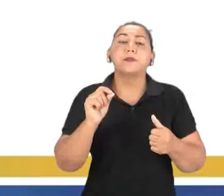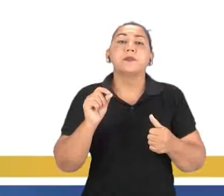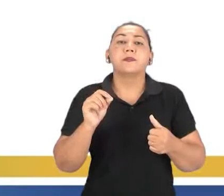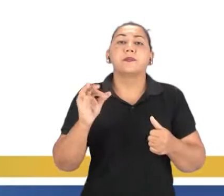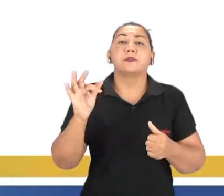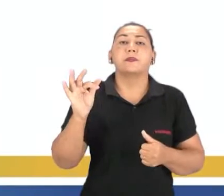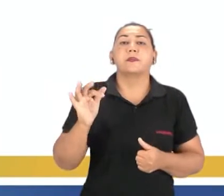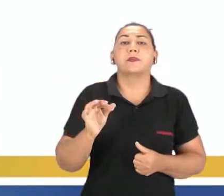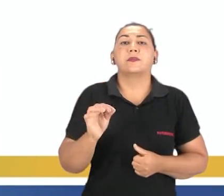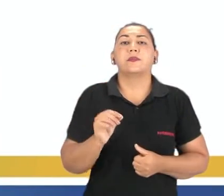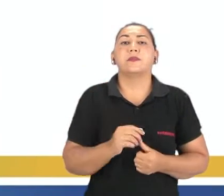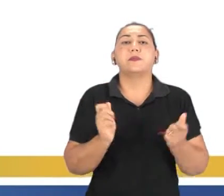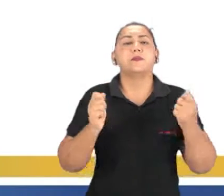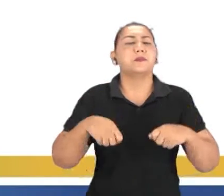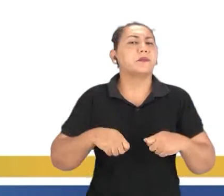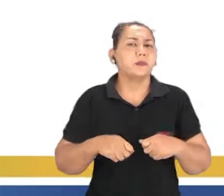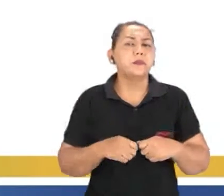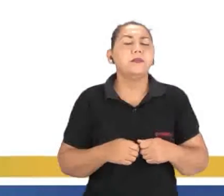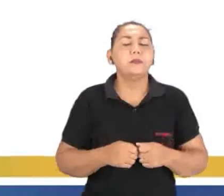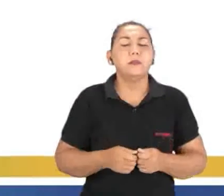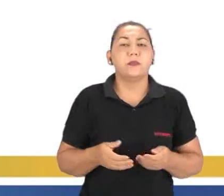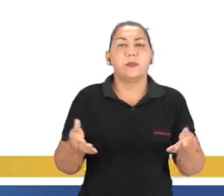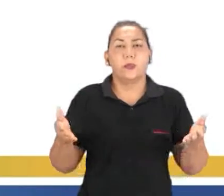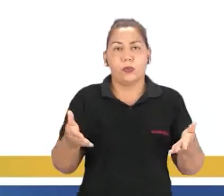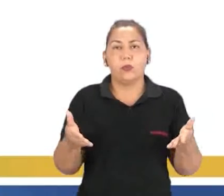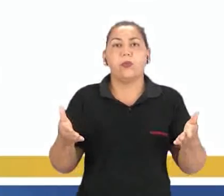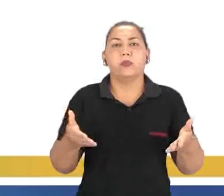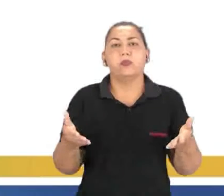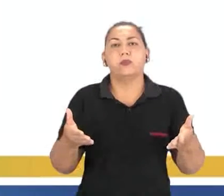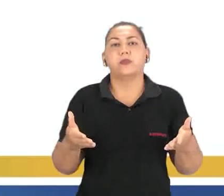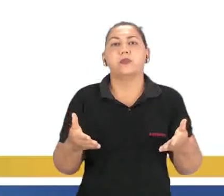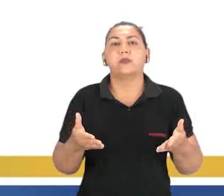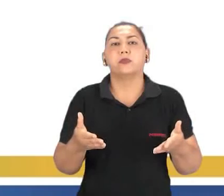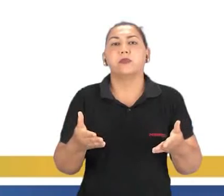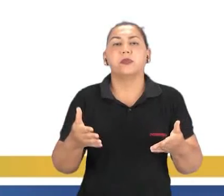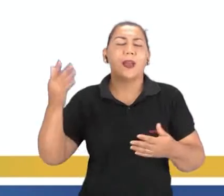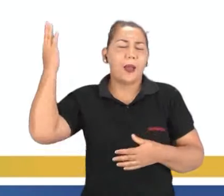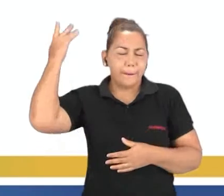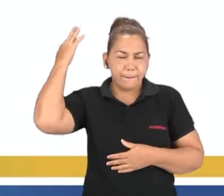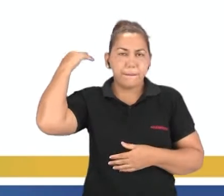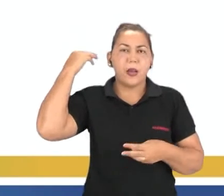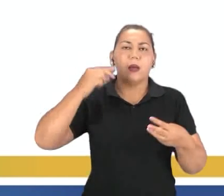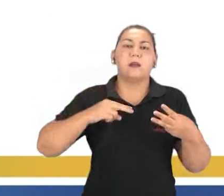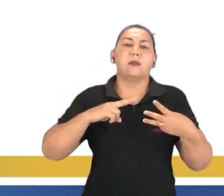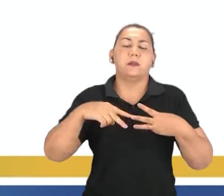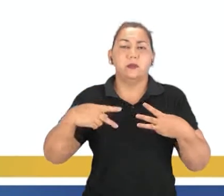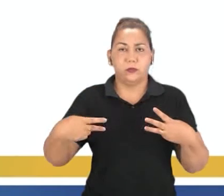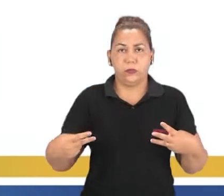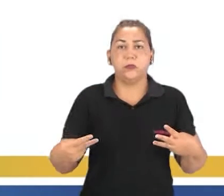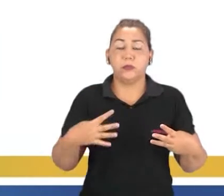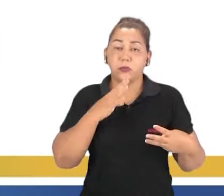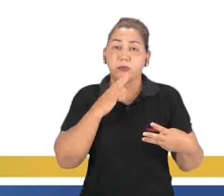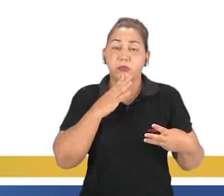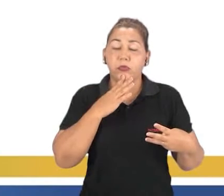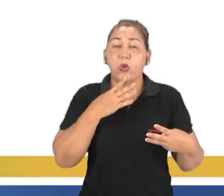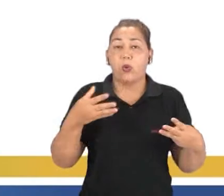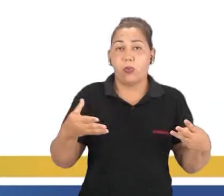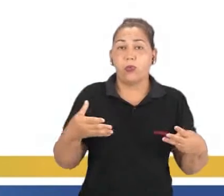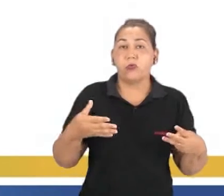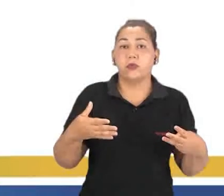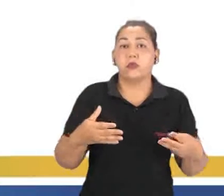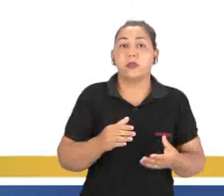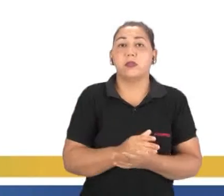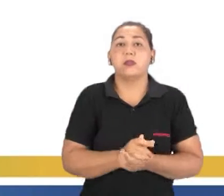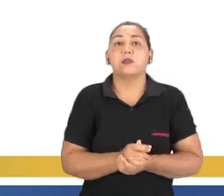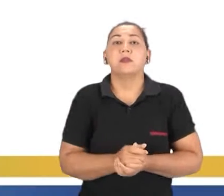ali pelo Mendel? Hoje, nós sabemos que esses fatores a que ele se referia na época são o que nós conhecemos hoje como genes. E